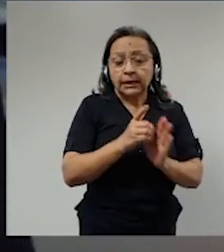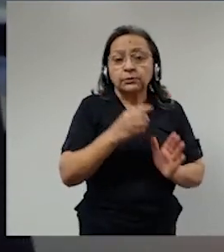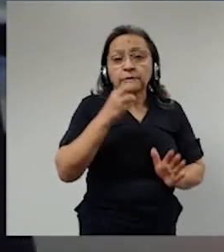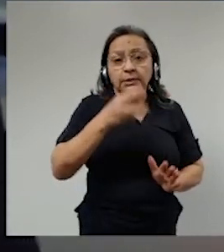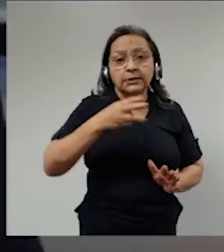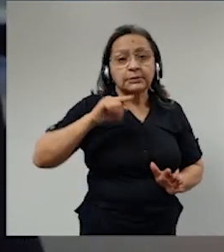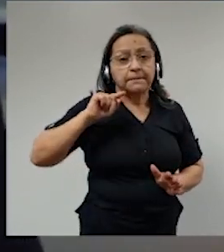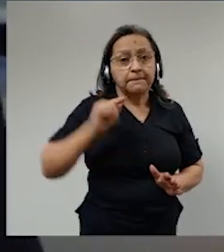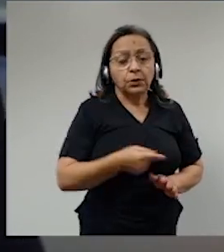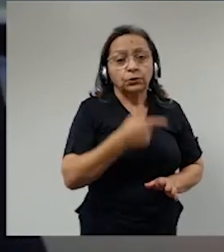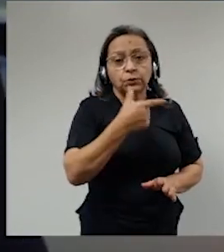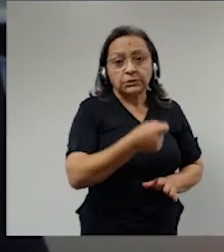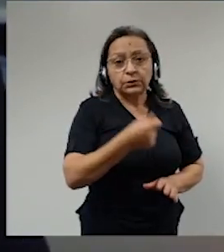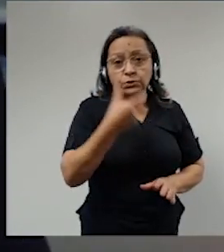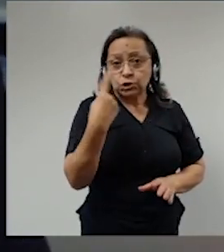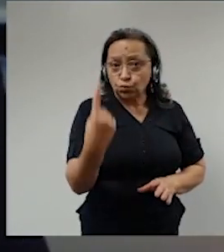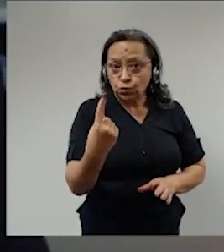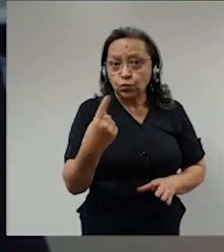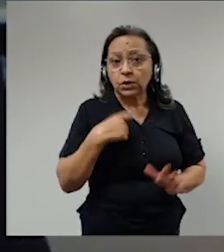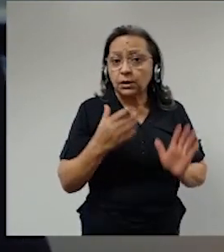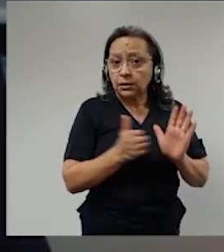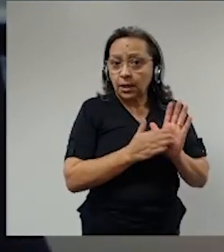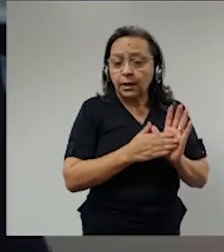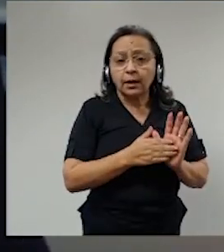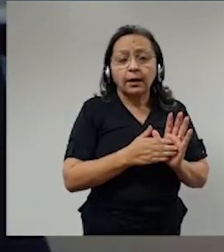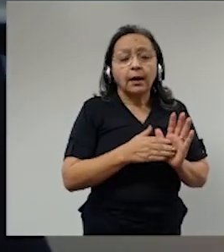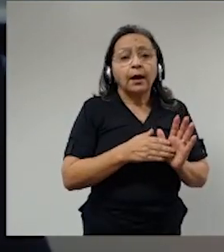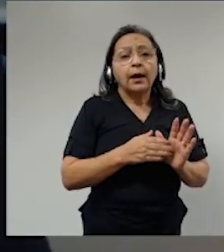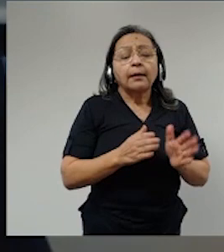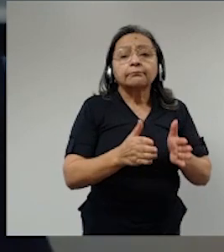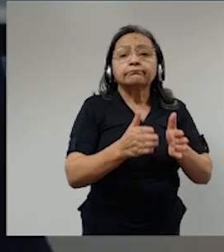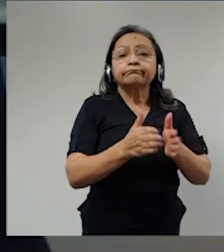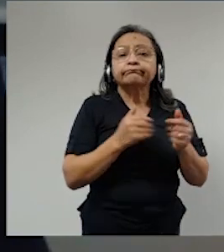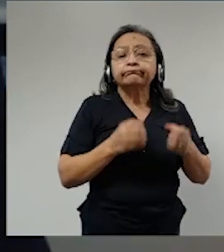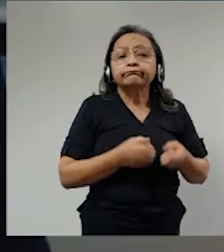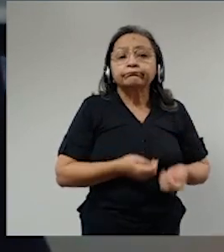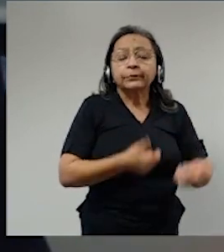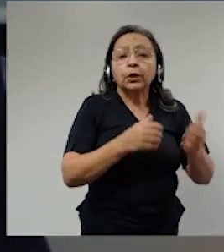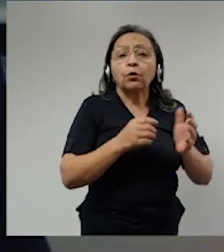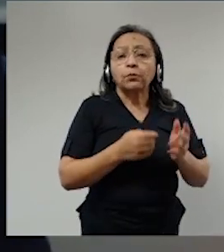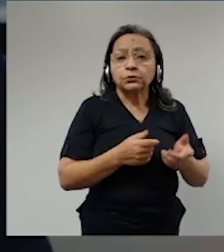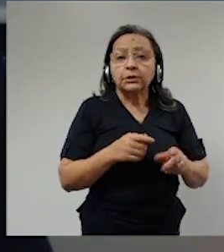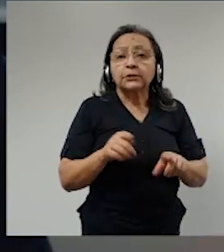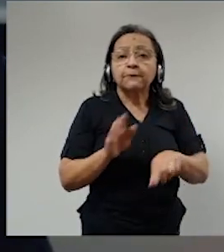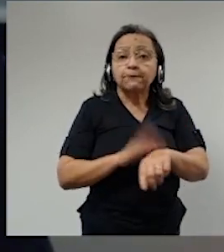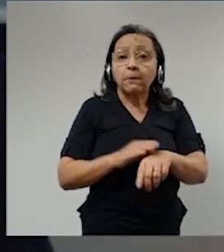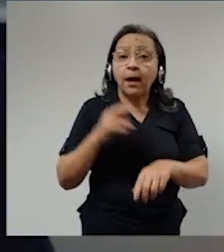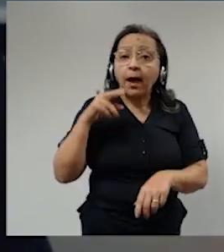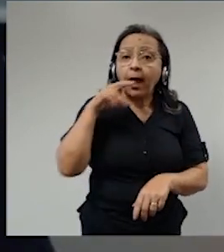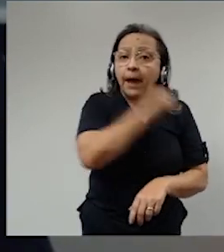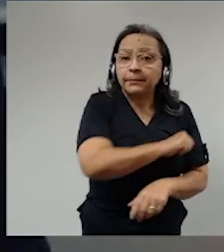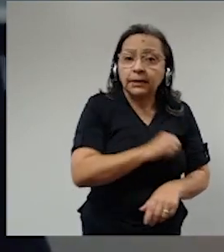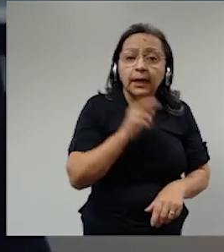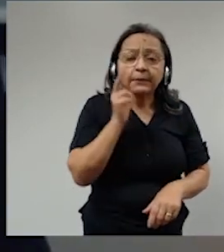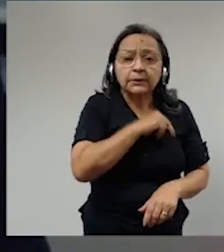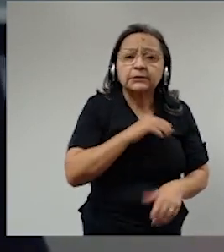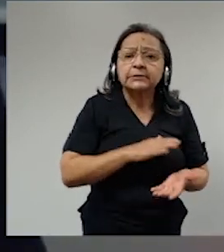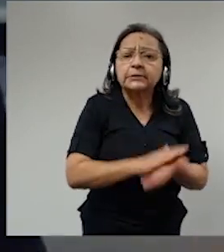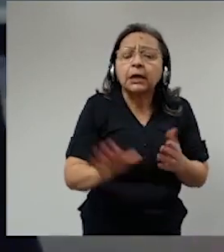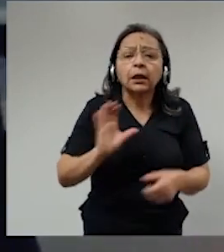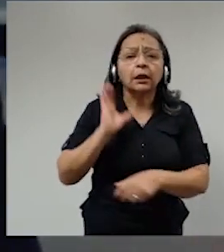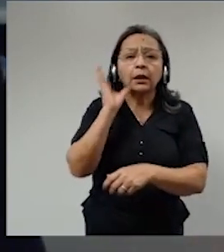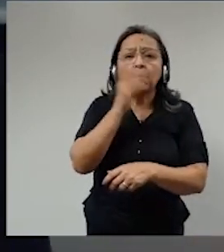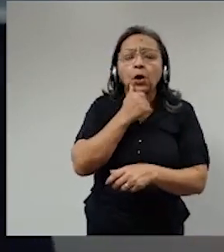que prevê a possibilidade de concessão de licenças compulsórias de forma imediata, sem nenhuma demora. Eu diria até